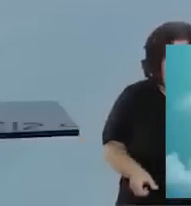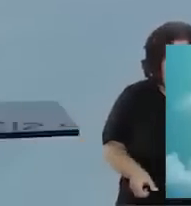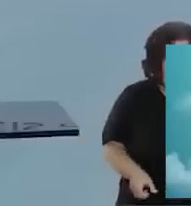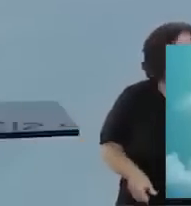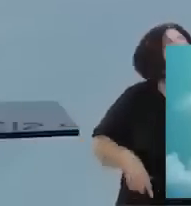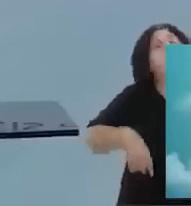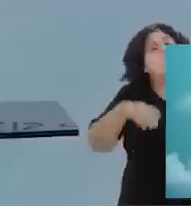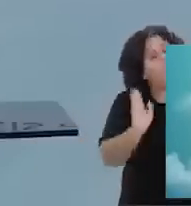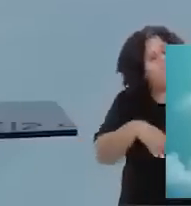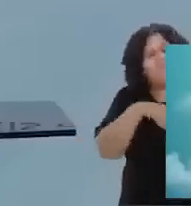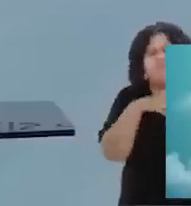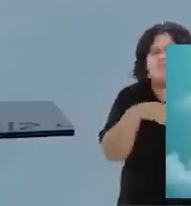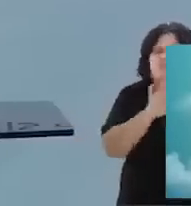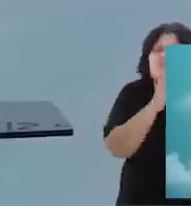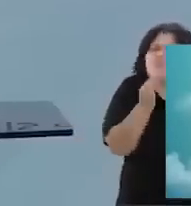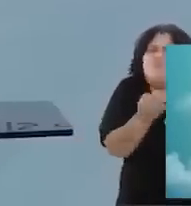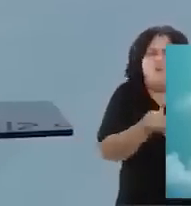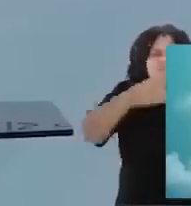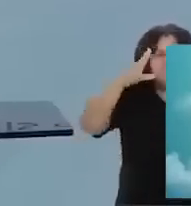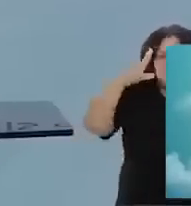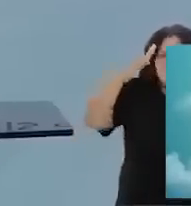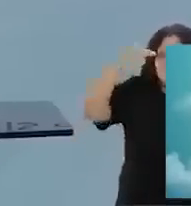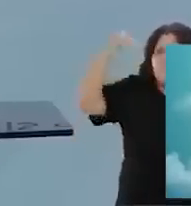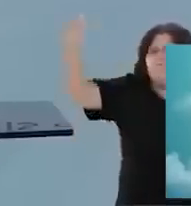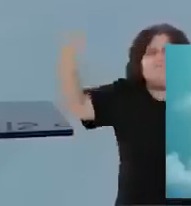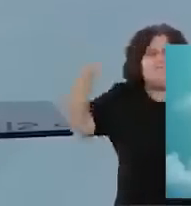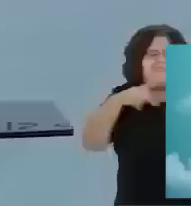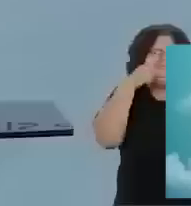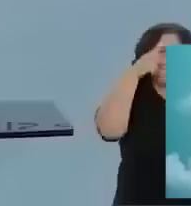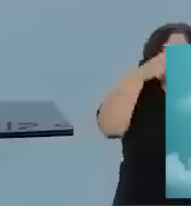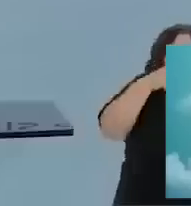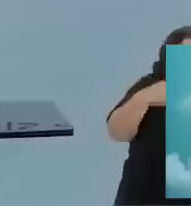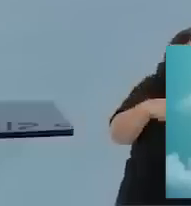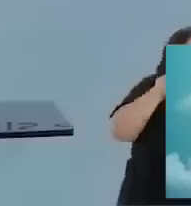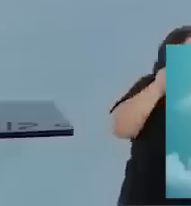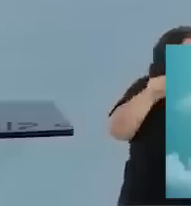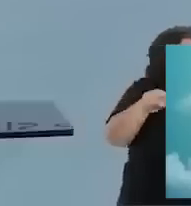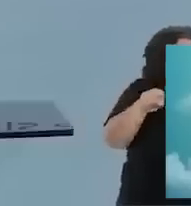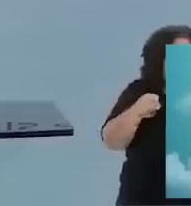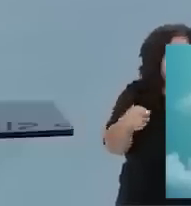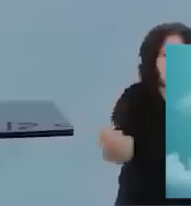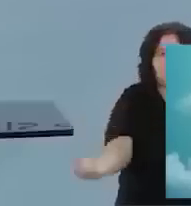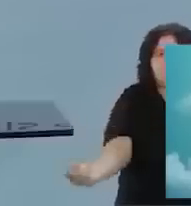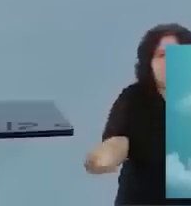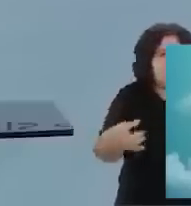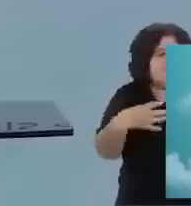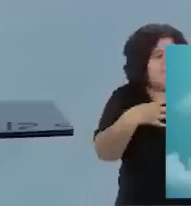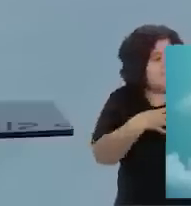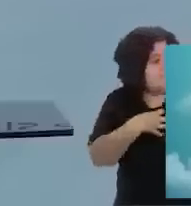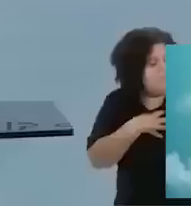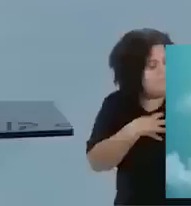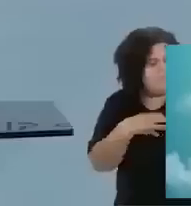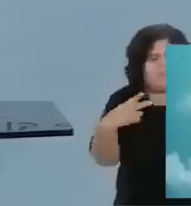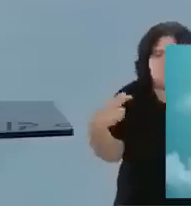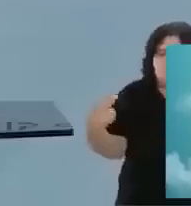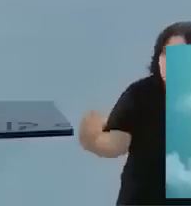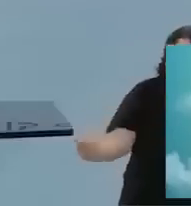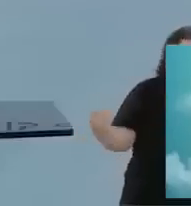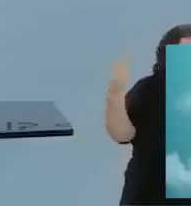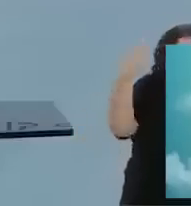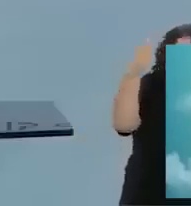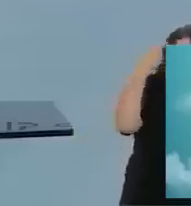James Hilton, no seu livro Monge o Executivo, diz, portanto, que você não é o que você sente, você não é o que você